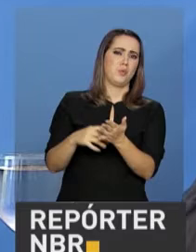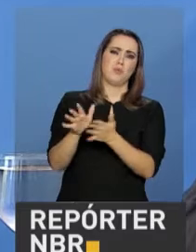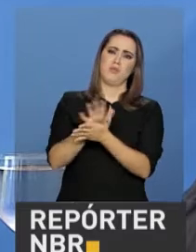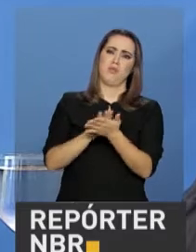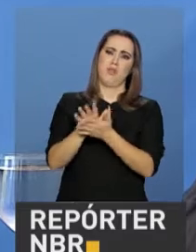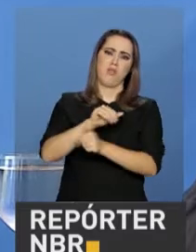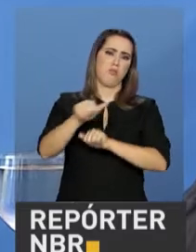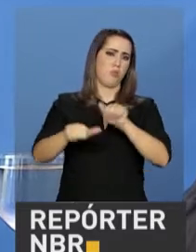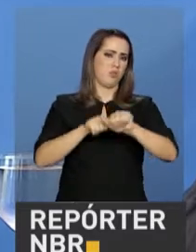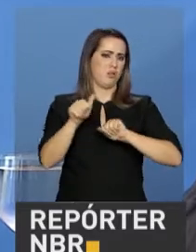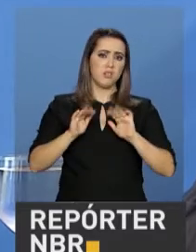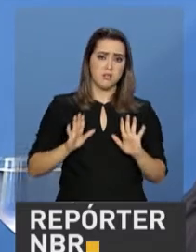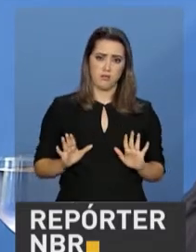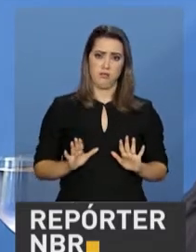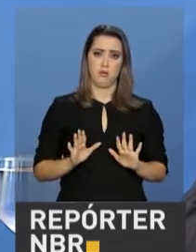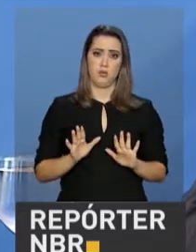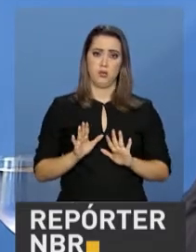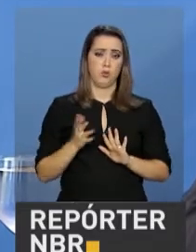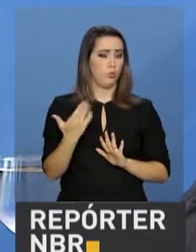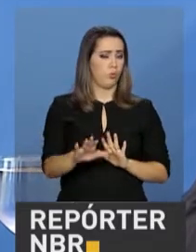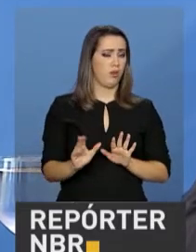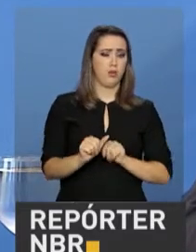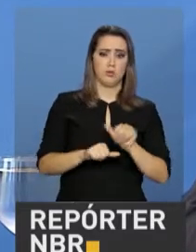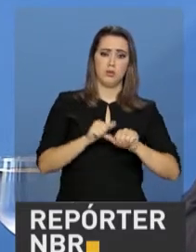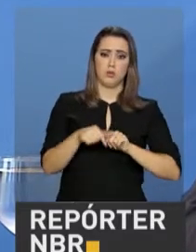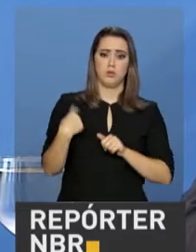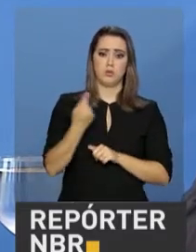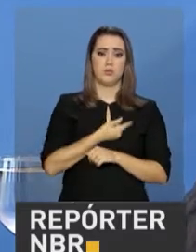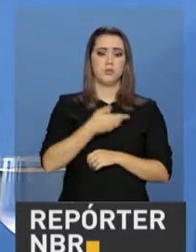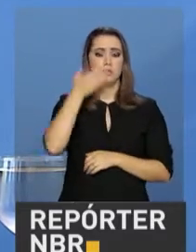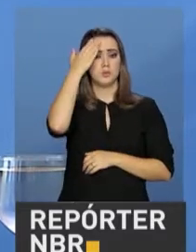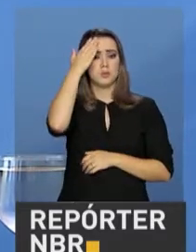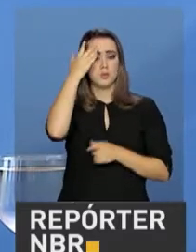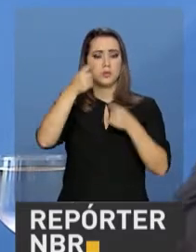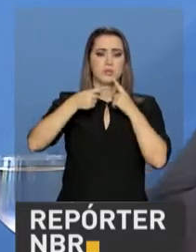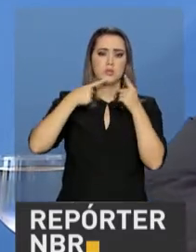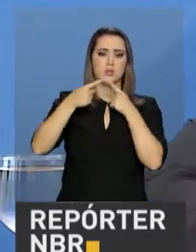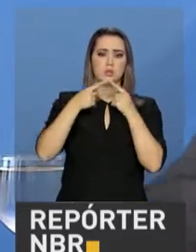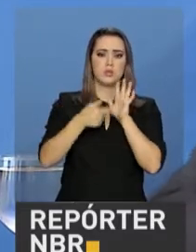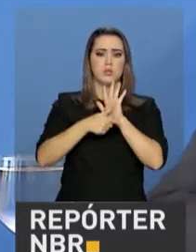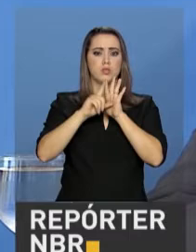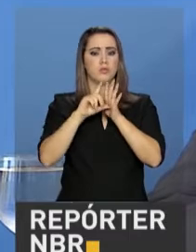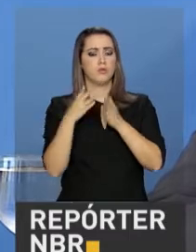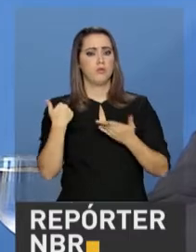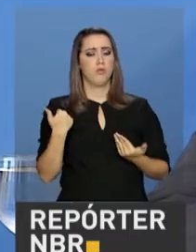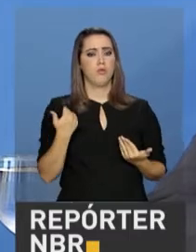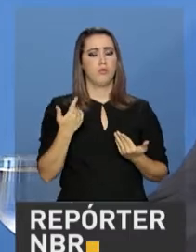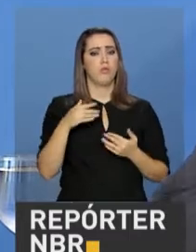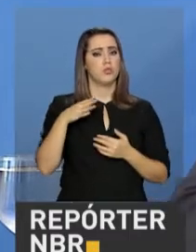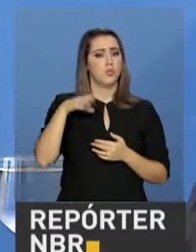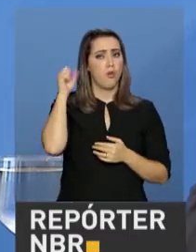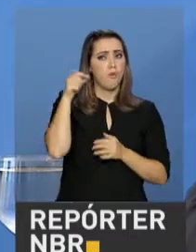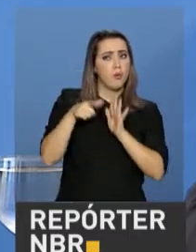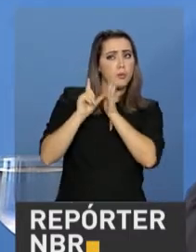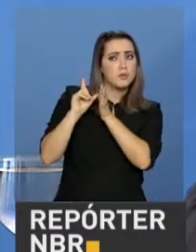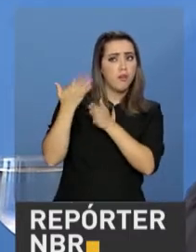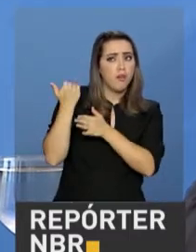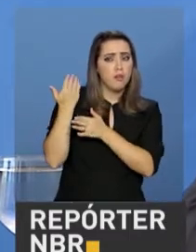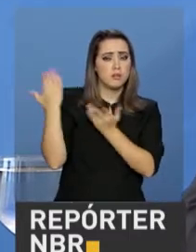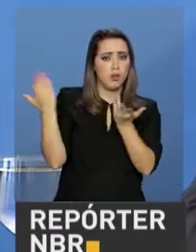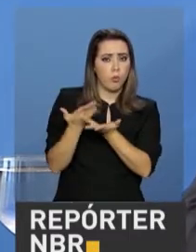qualquer tipo de flexibilização. Estamos ouvindo como já ouvimos e como podemos ouvir para frente,